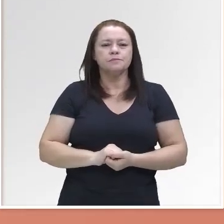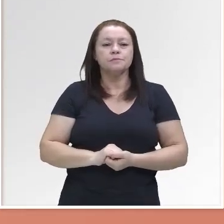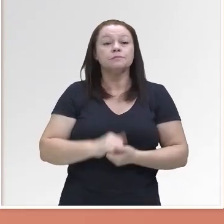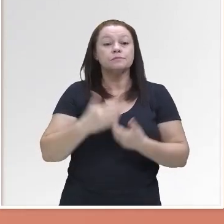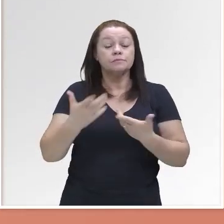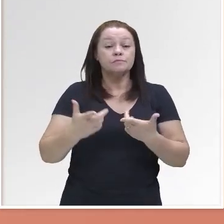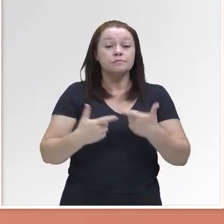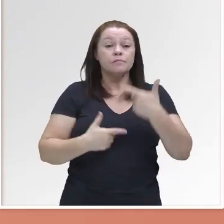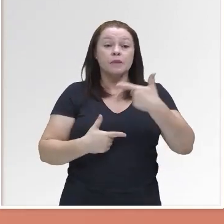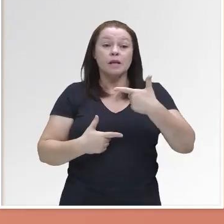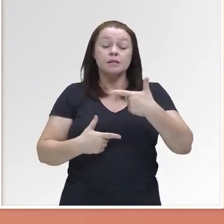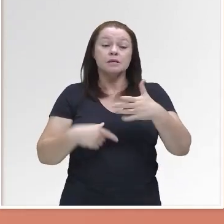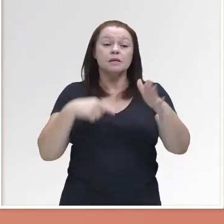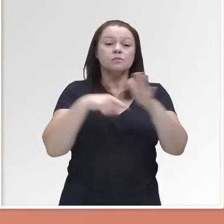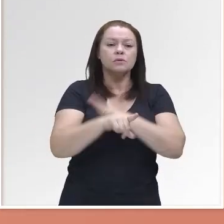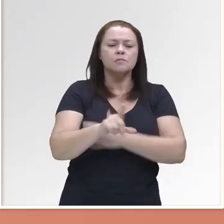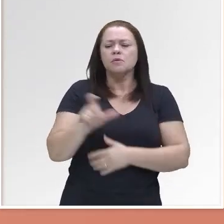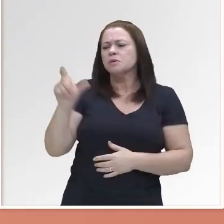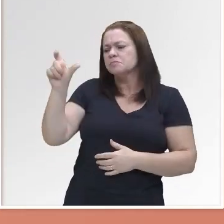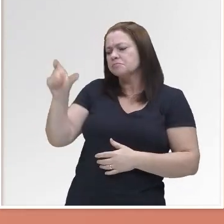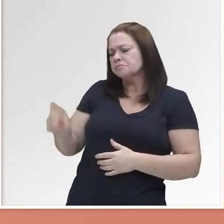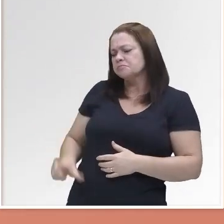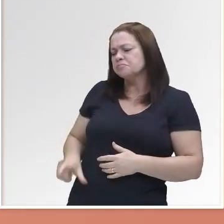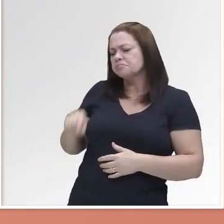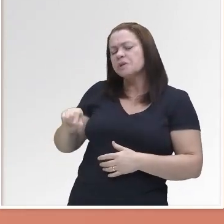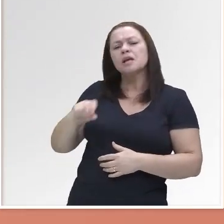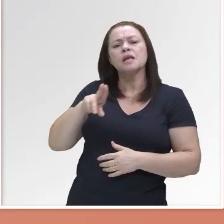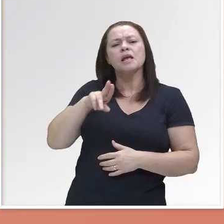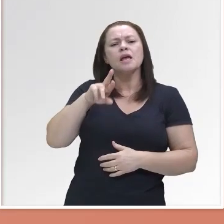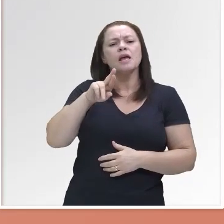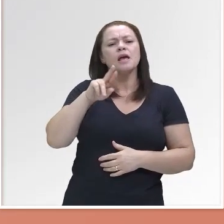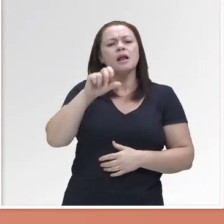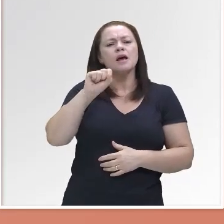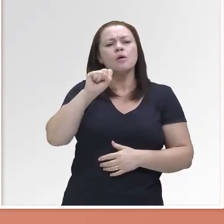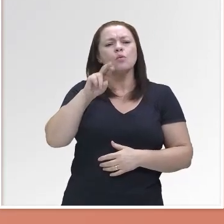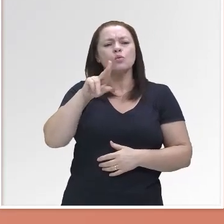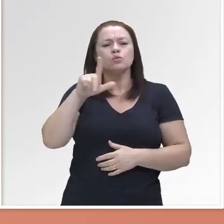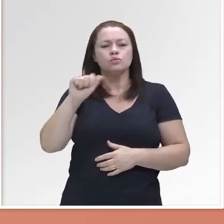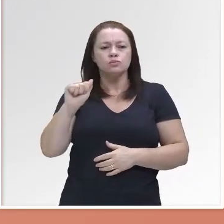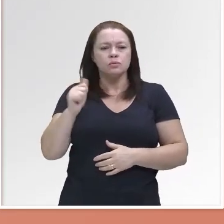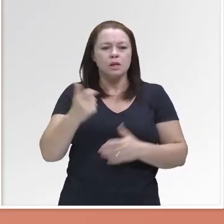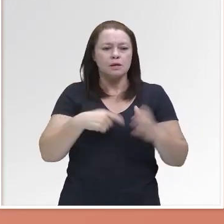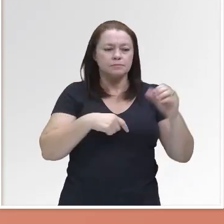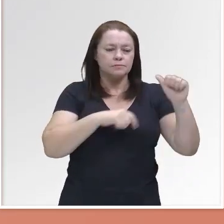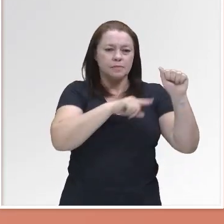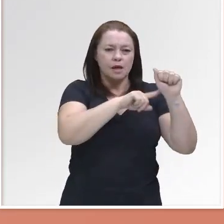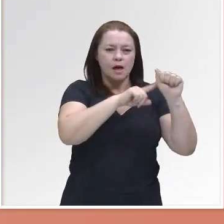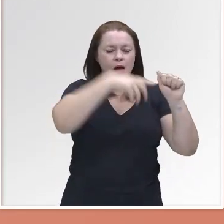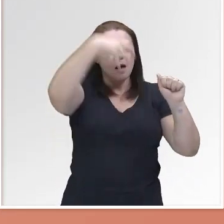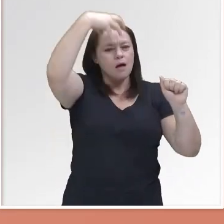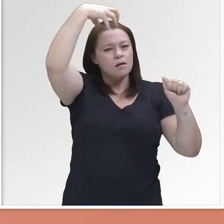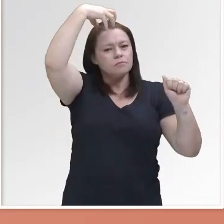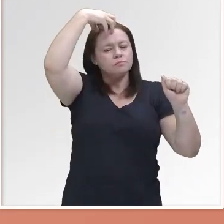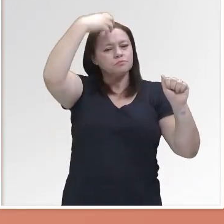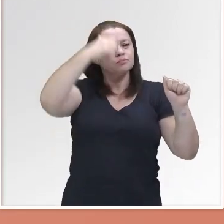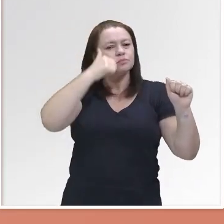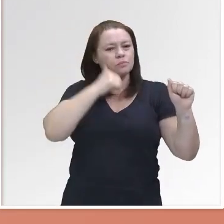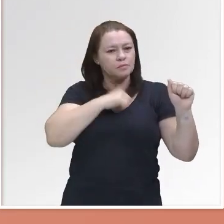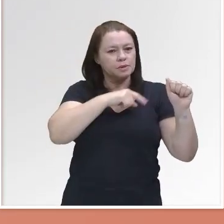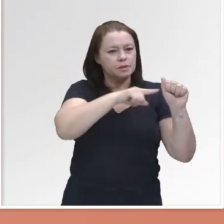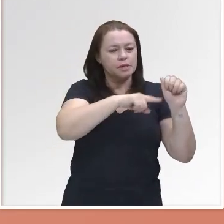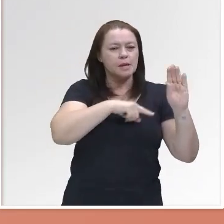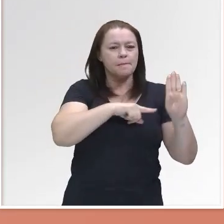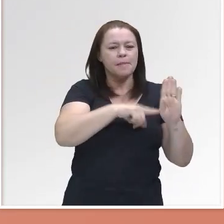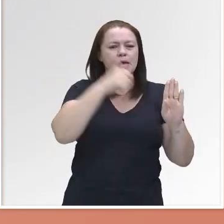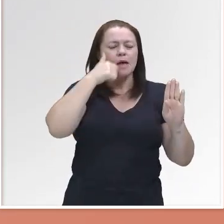Segunda questão, quem era Úrsula? A, uma princesa. B, mãe de